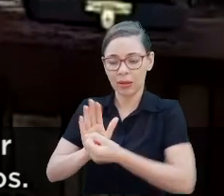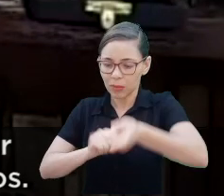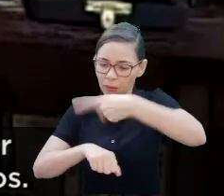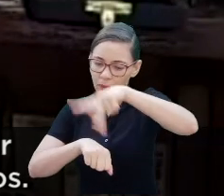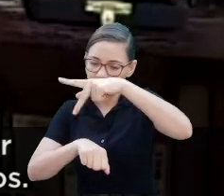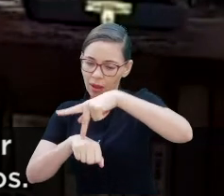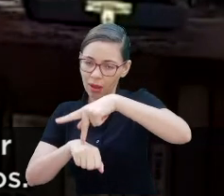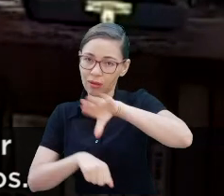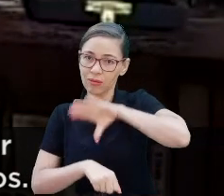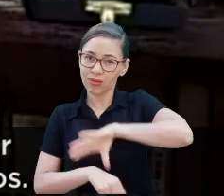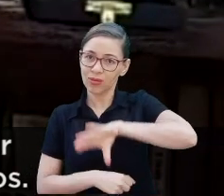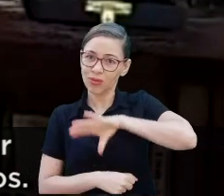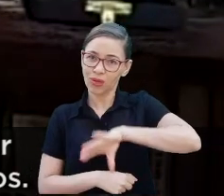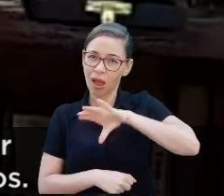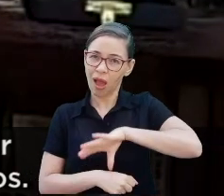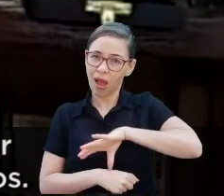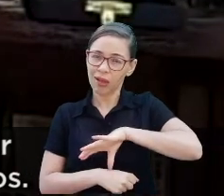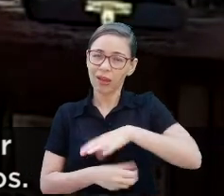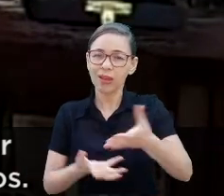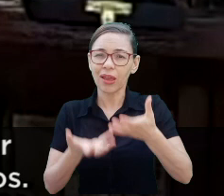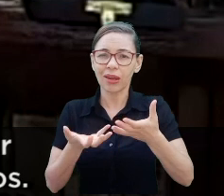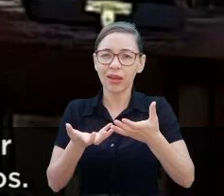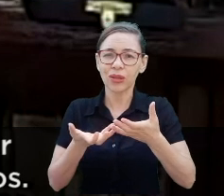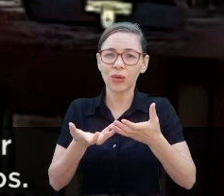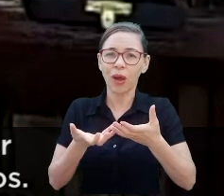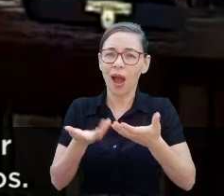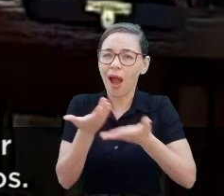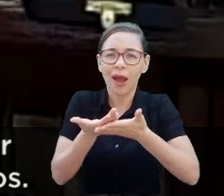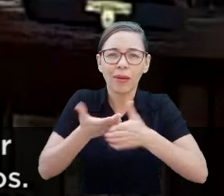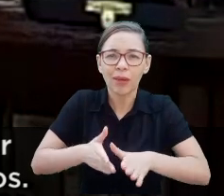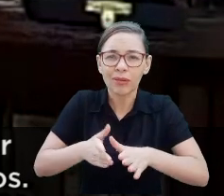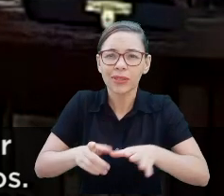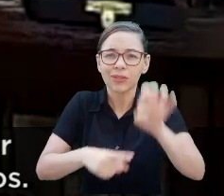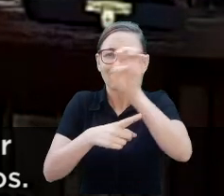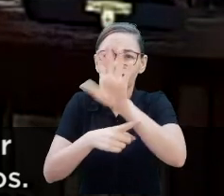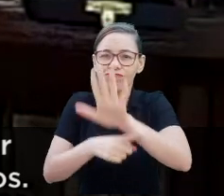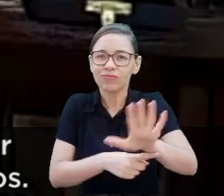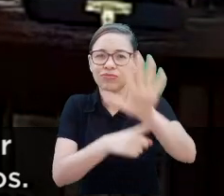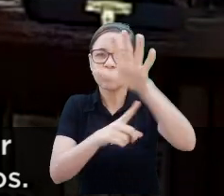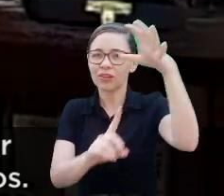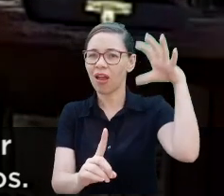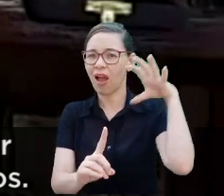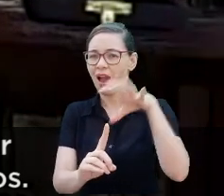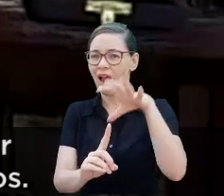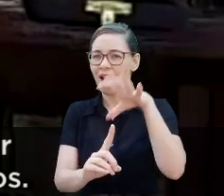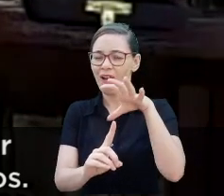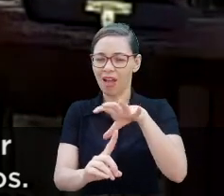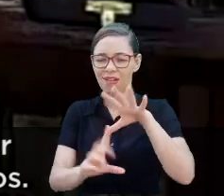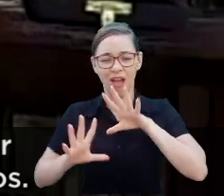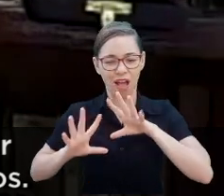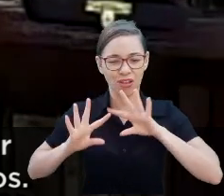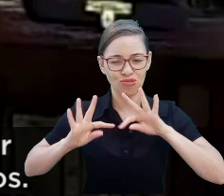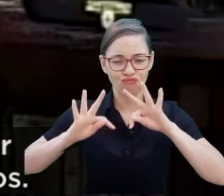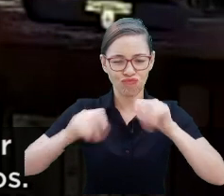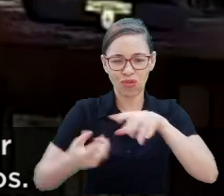como esses temas de saúde mental, fora do olhar eurocêntrico, são desenvolvidas em diferentes